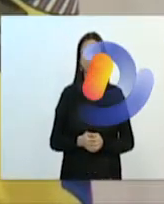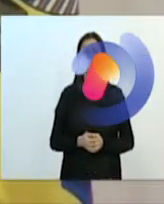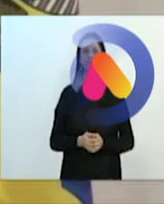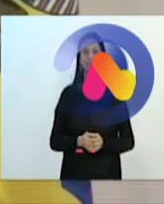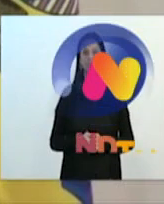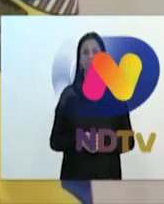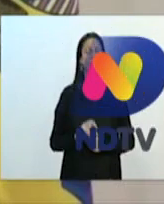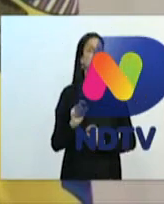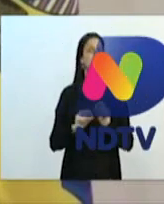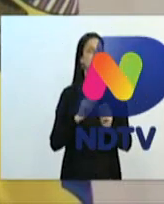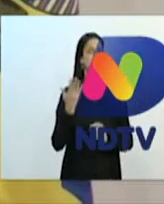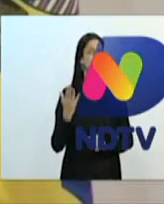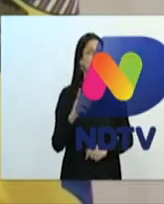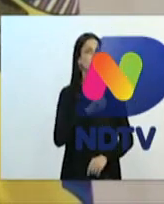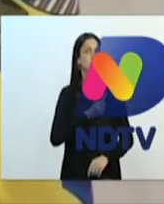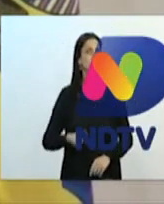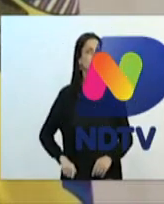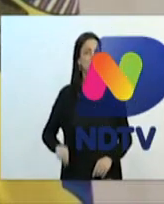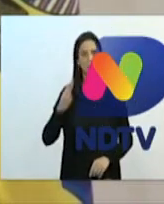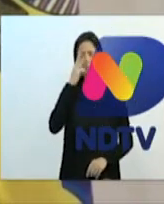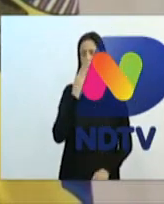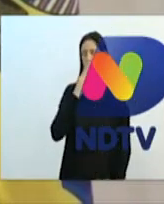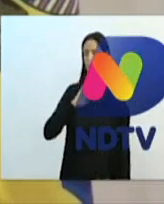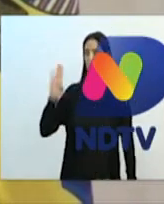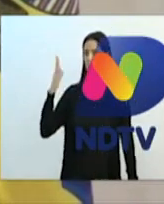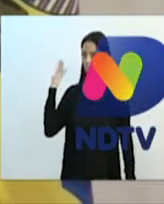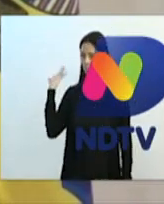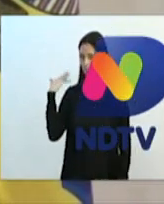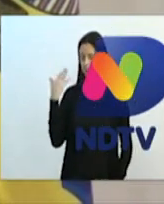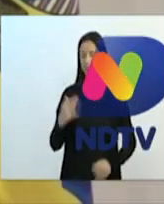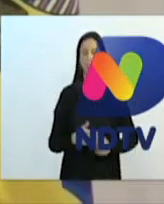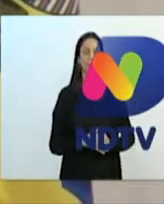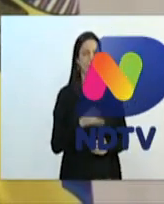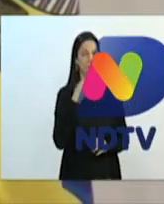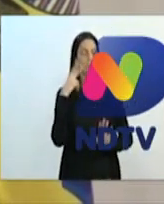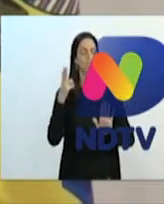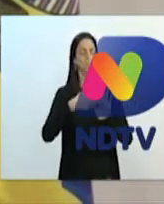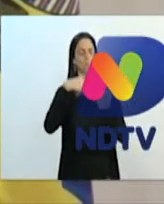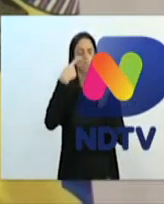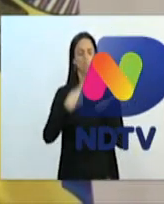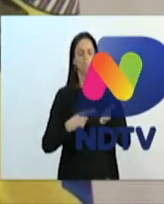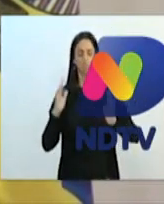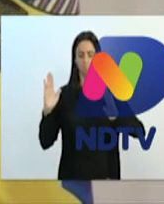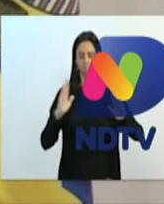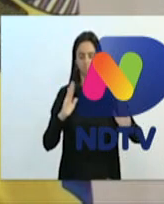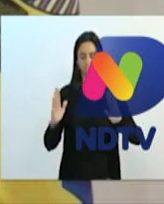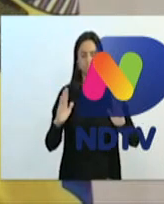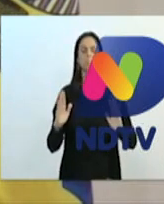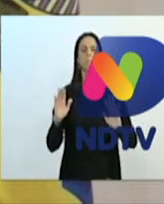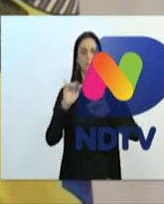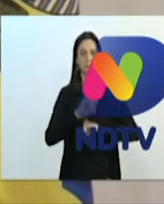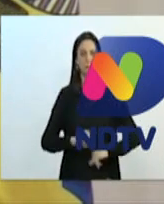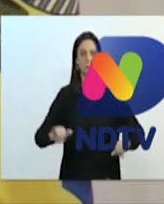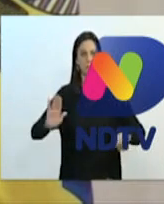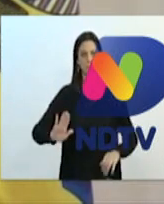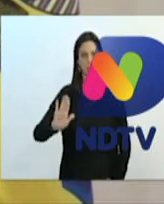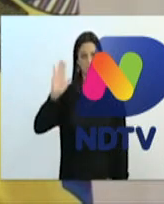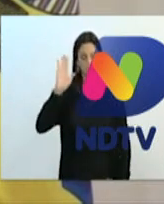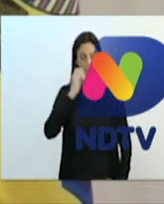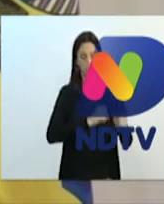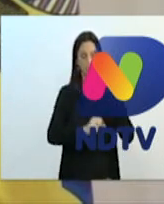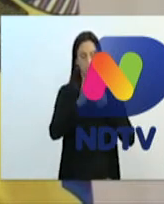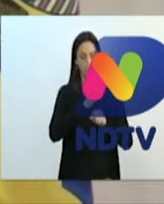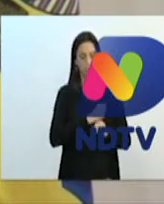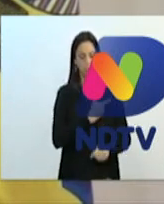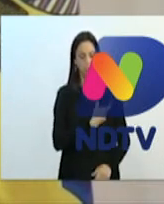por 60 dias. É uma licença que ela mesma pediu, vai ficar sem a remuneração e faz parte de um rodízio. Por isso, Adriano Pereira